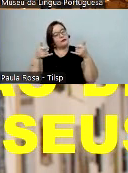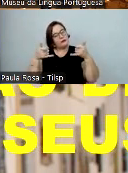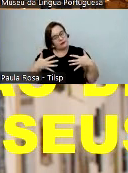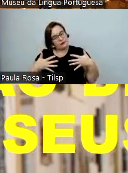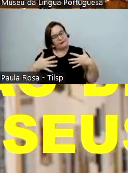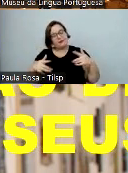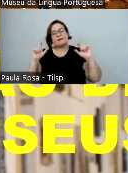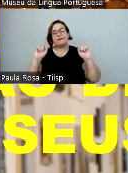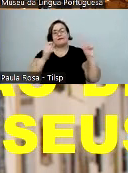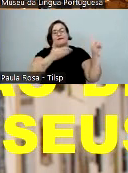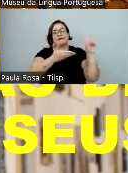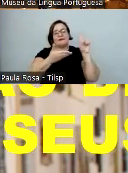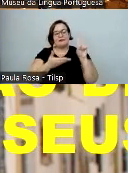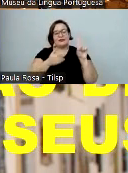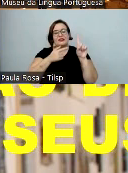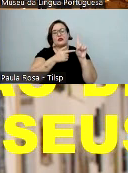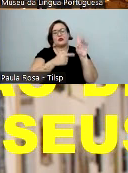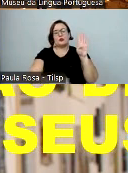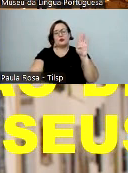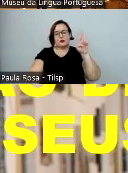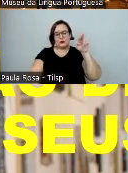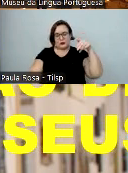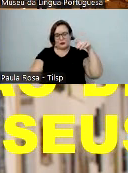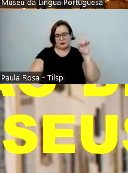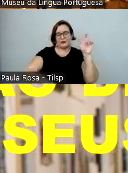que trouxe o Bruno né dessa definidade